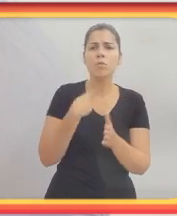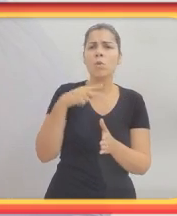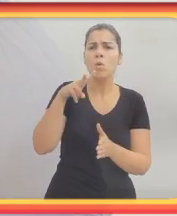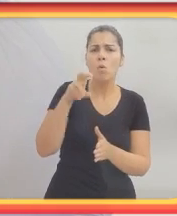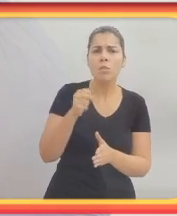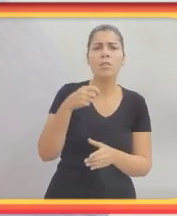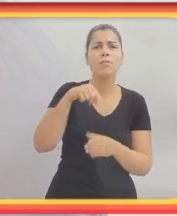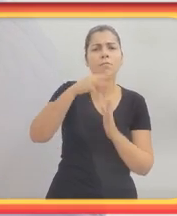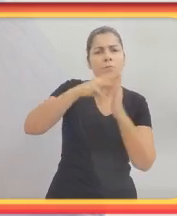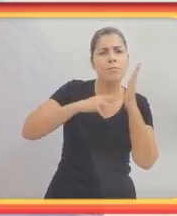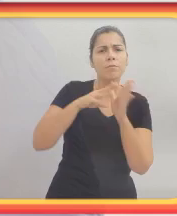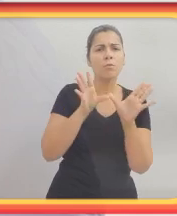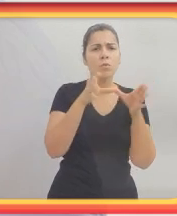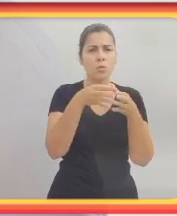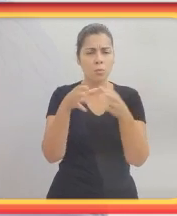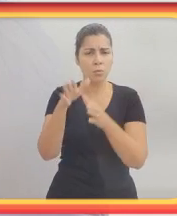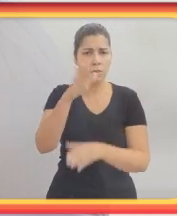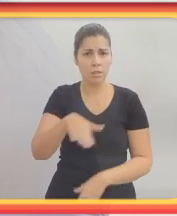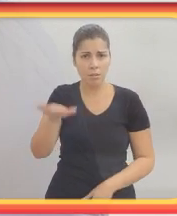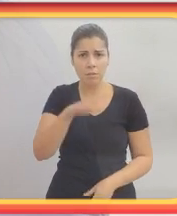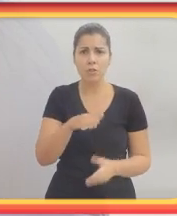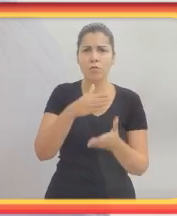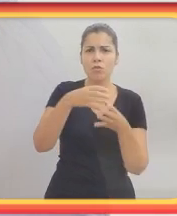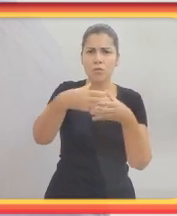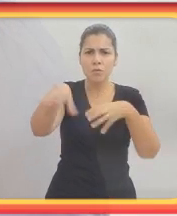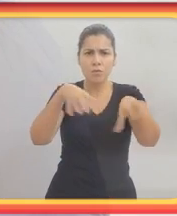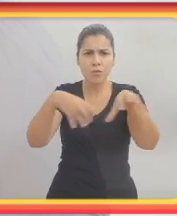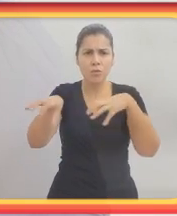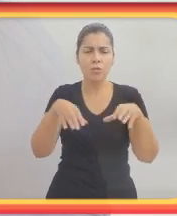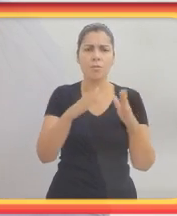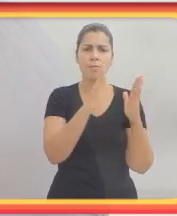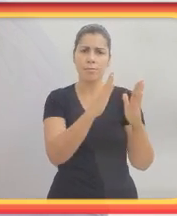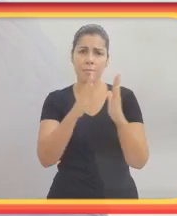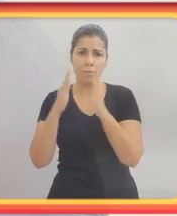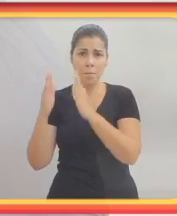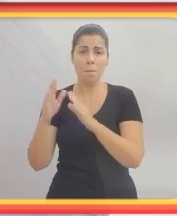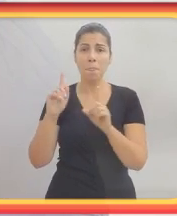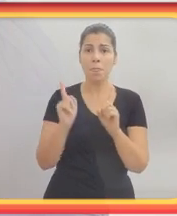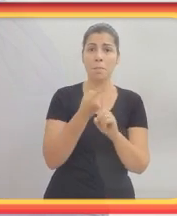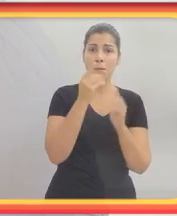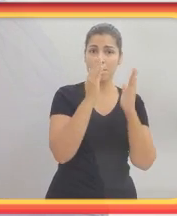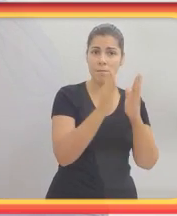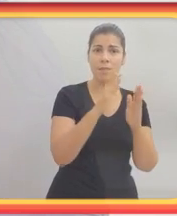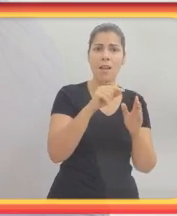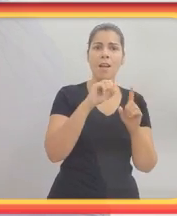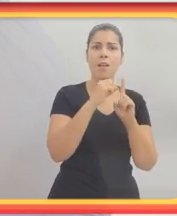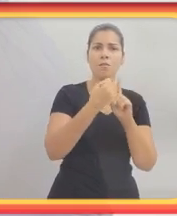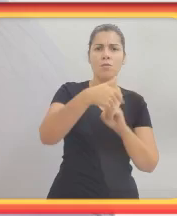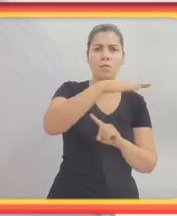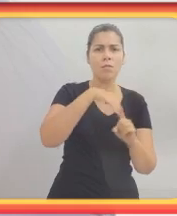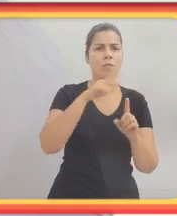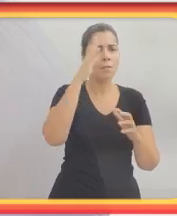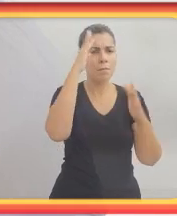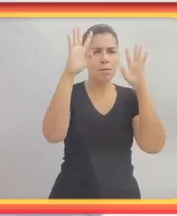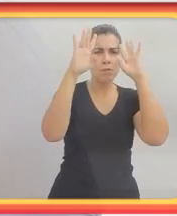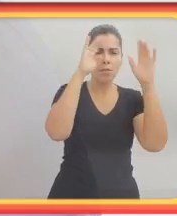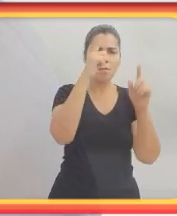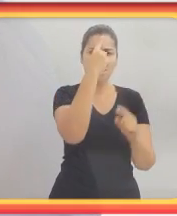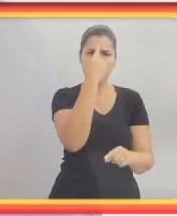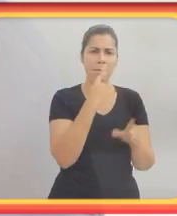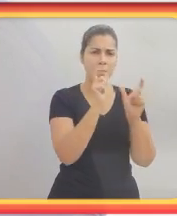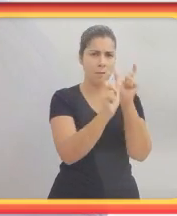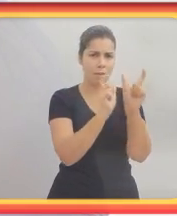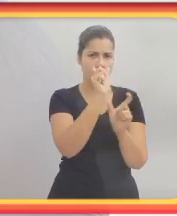escrita. Estamos usando este método com um grupo de crianças e é dividido em diversas etapas. Uma primeira etapa é